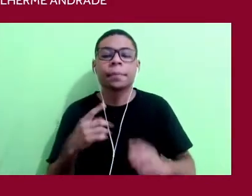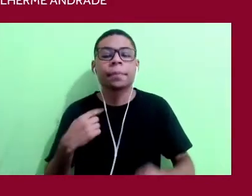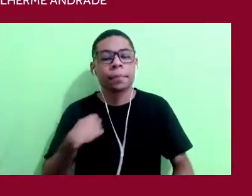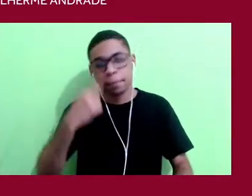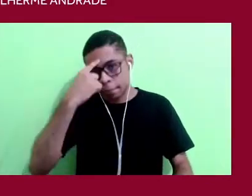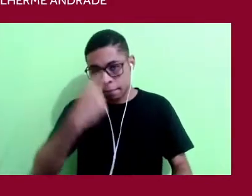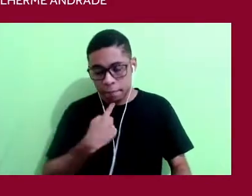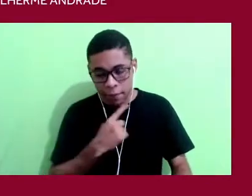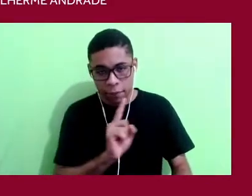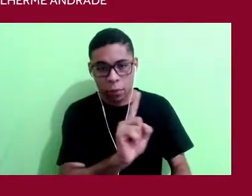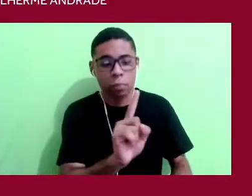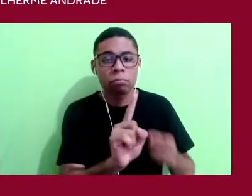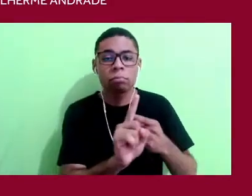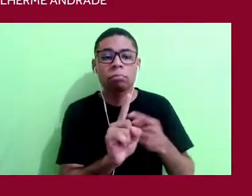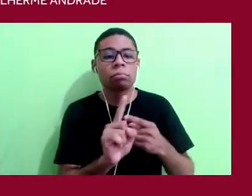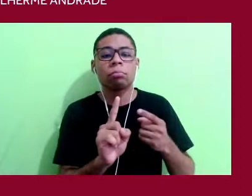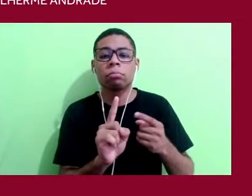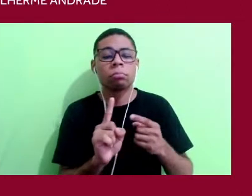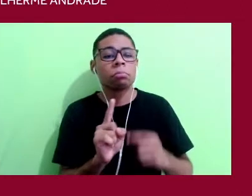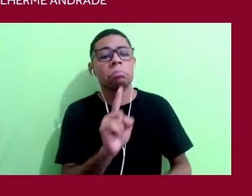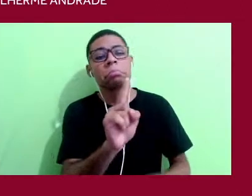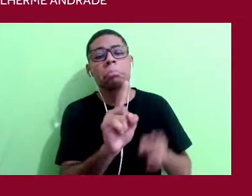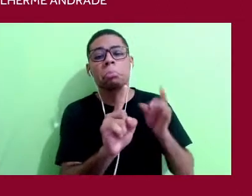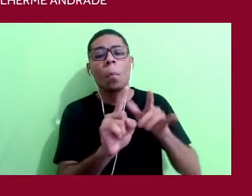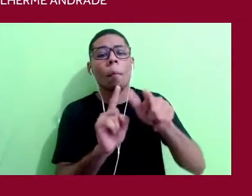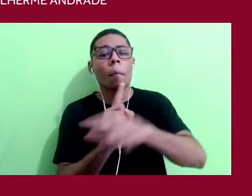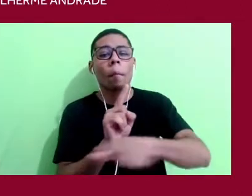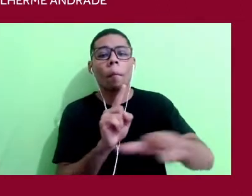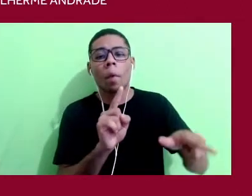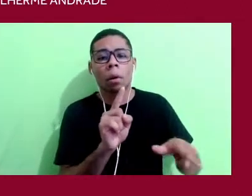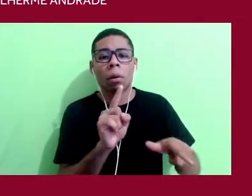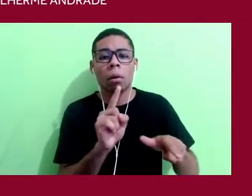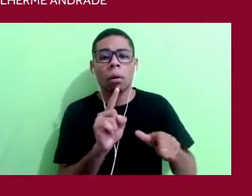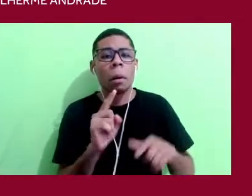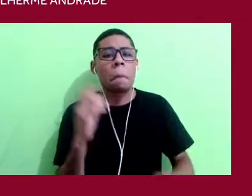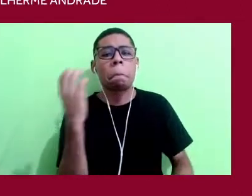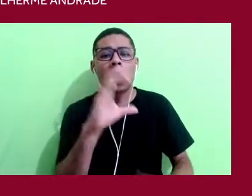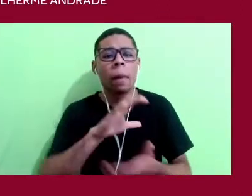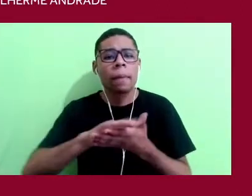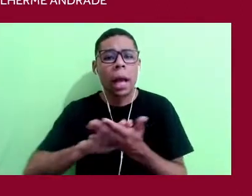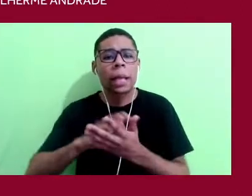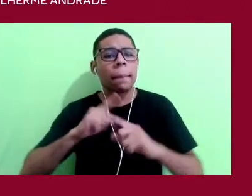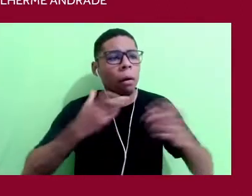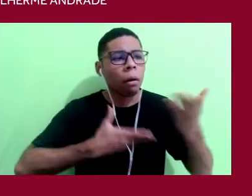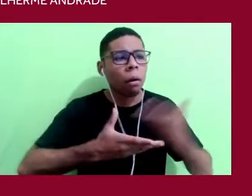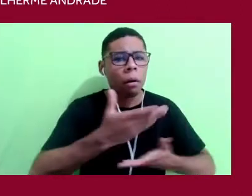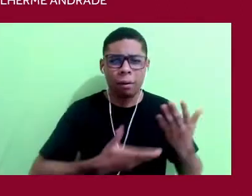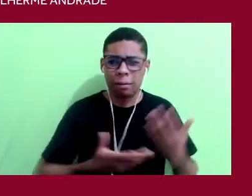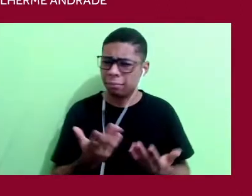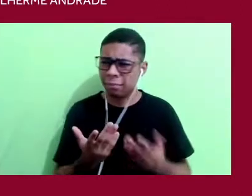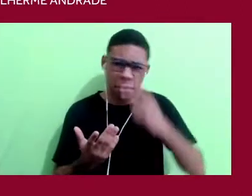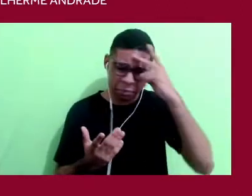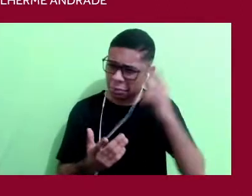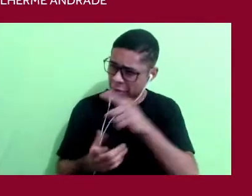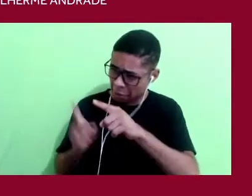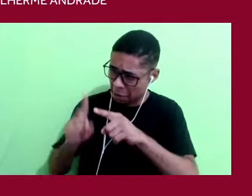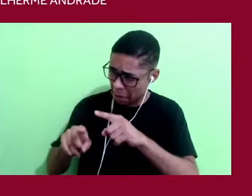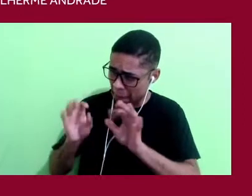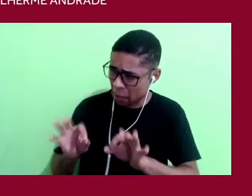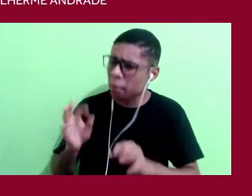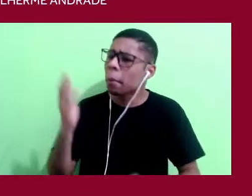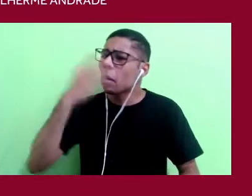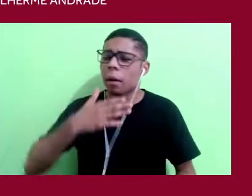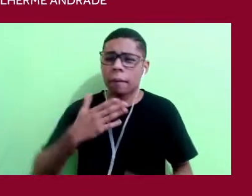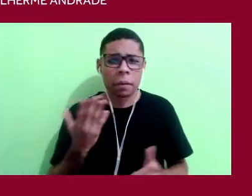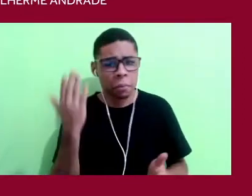perfil que não produza conteúdo, mas interage. A gente tem que levar sempre essas duas premissas em consideração, tá?